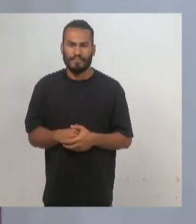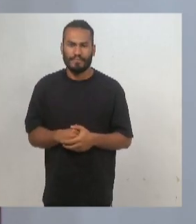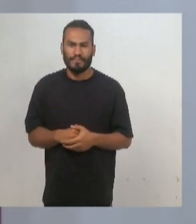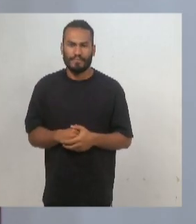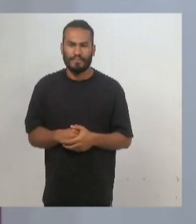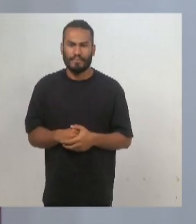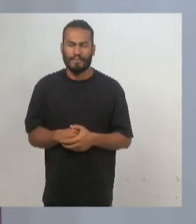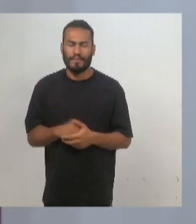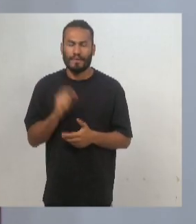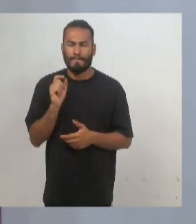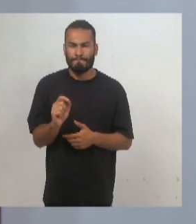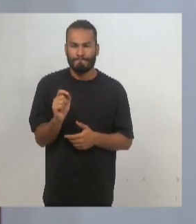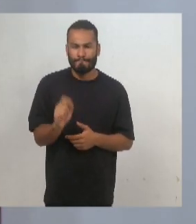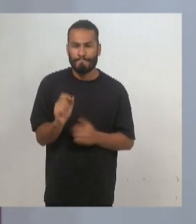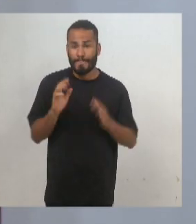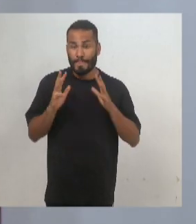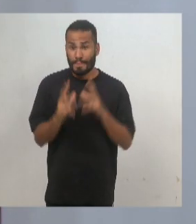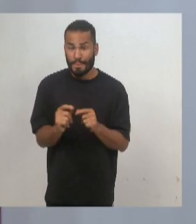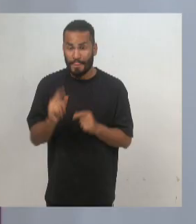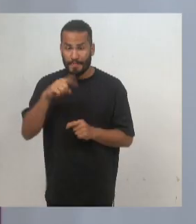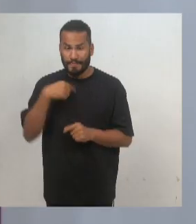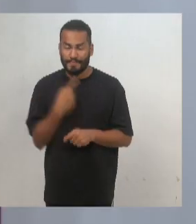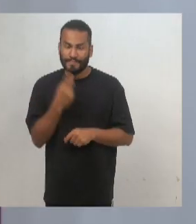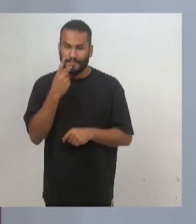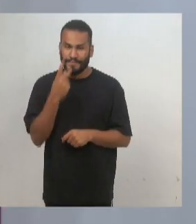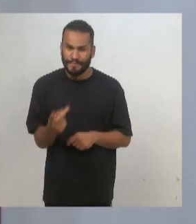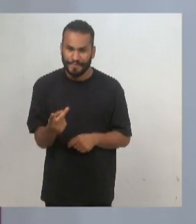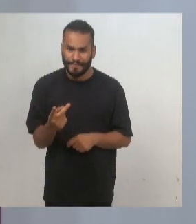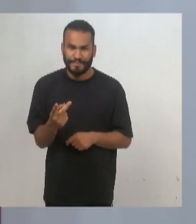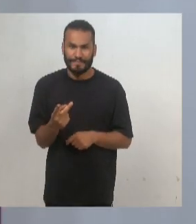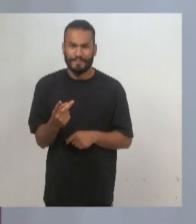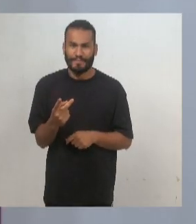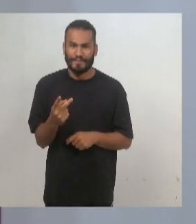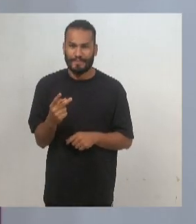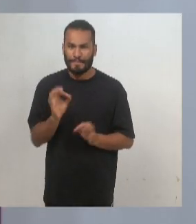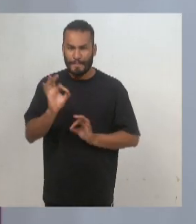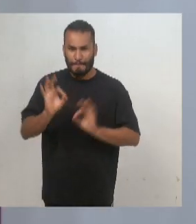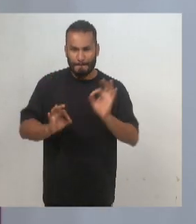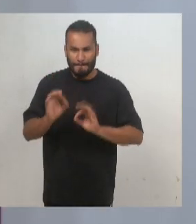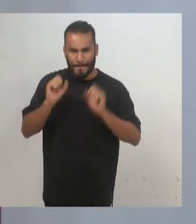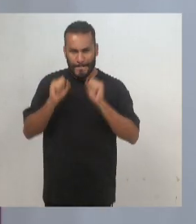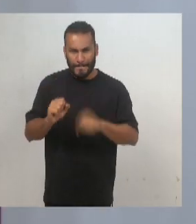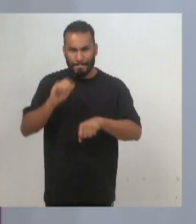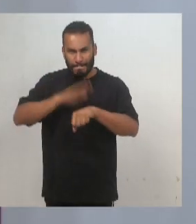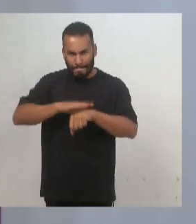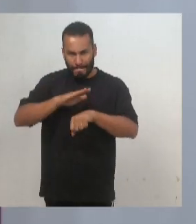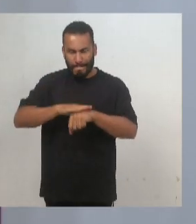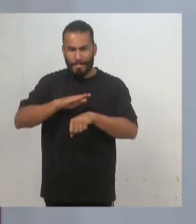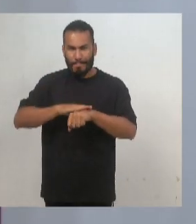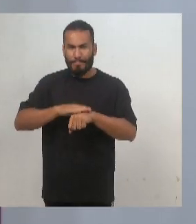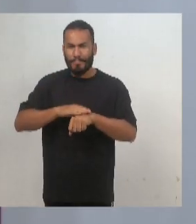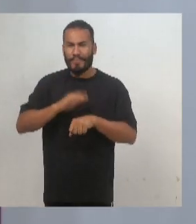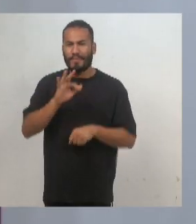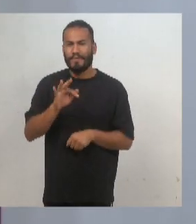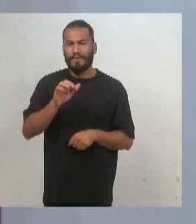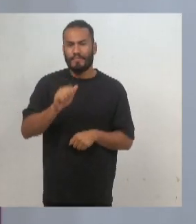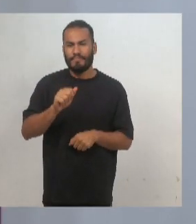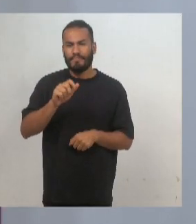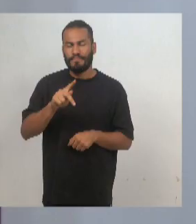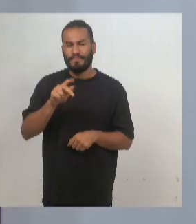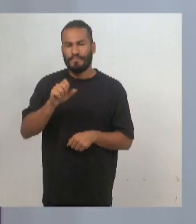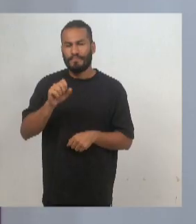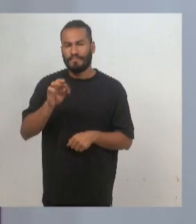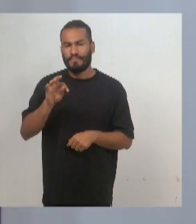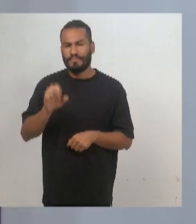E, inclusive, tudo que a gente falou aqui das medidas que podem ser feitas segundo a FAPESP,